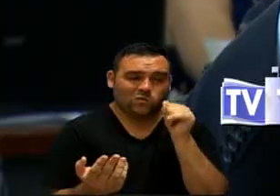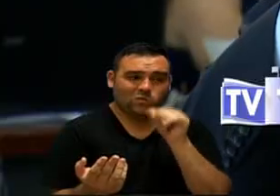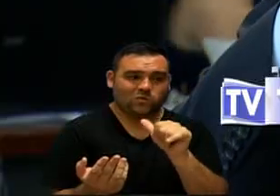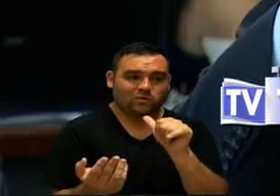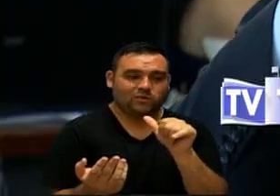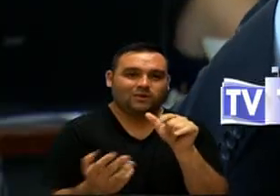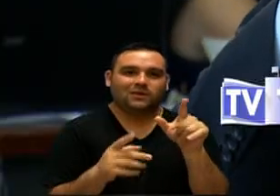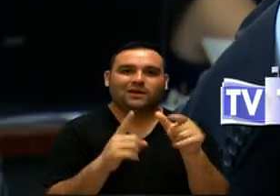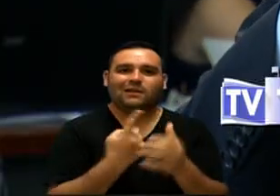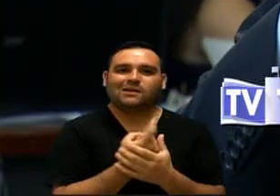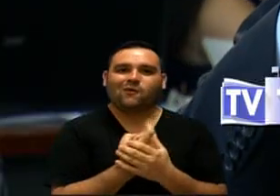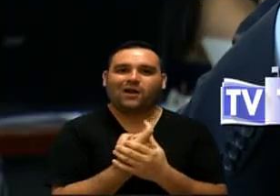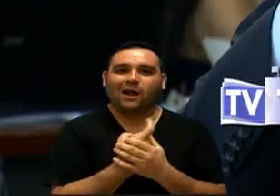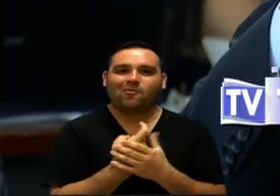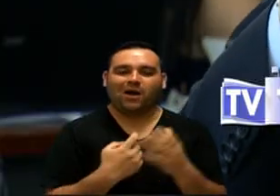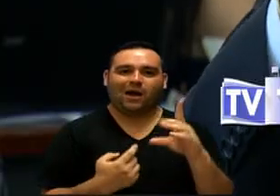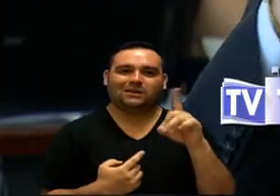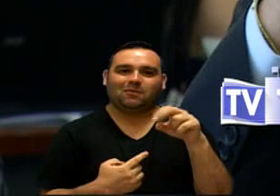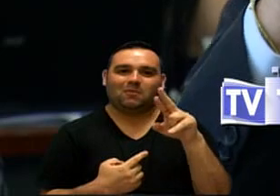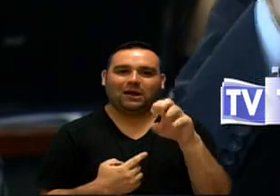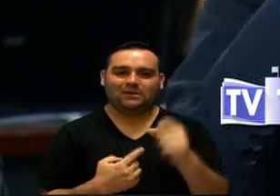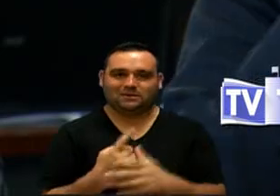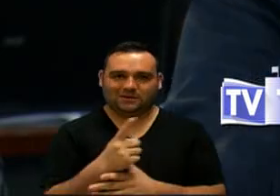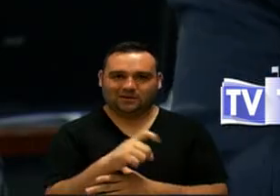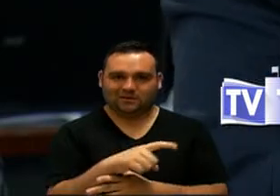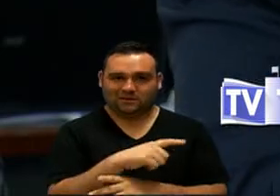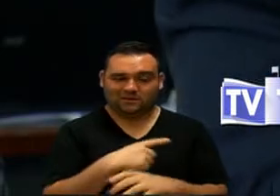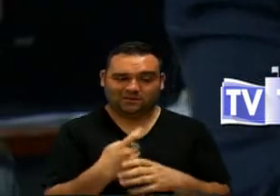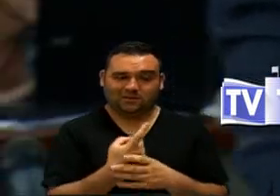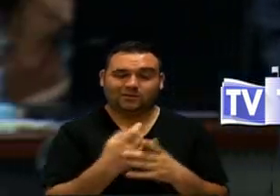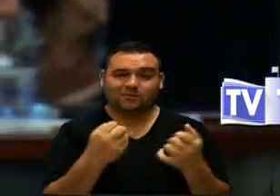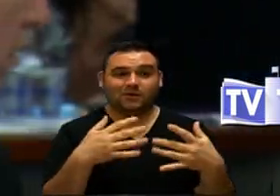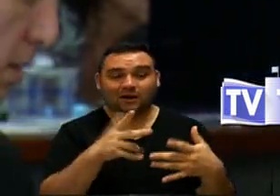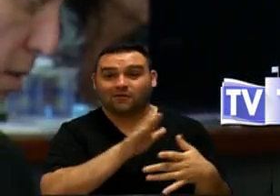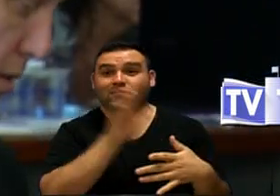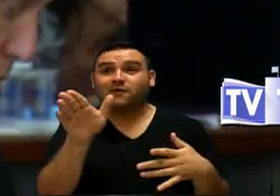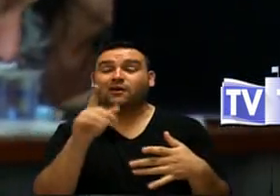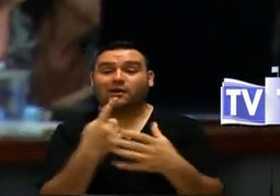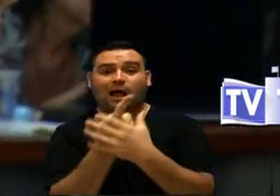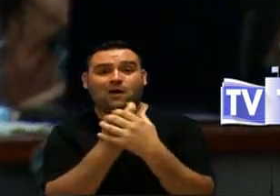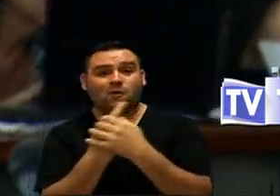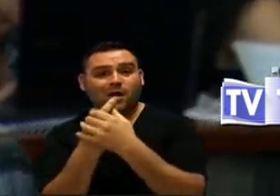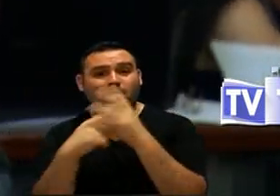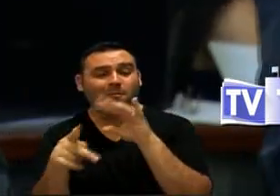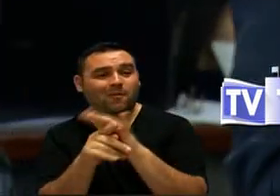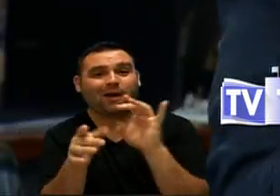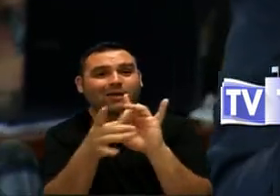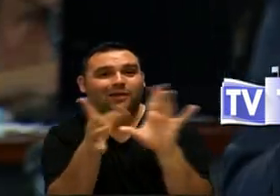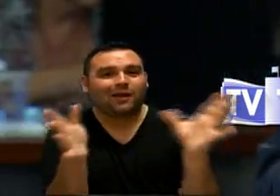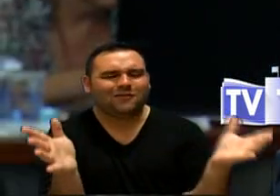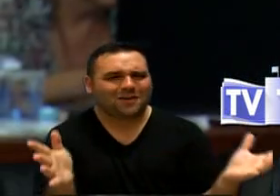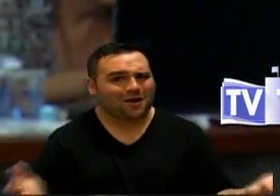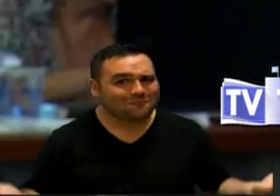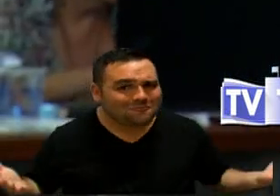da Goiabeira, a ministra da Goiabeira, Vossa daqui Excelência, a pouco ela vai pôr que quem foi na Goiabeira está livre. Martinez, quer dizer, não tem.